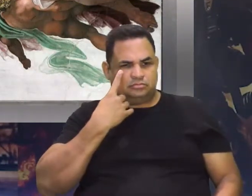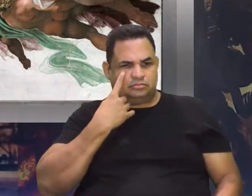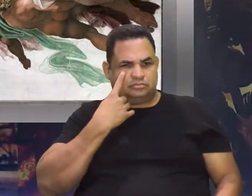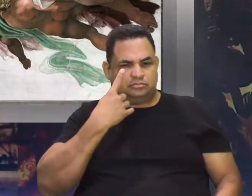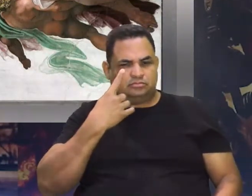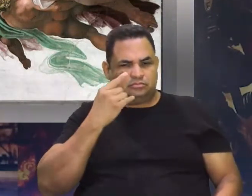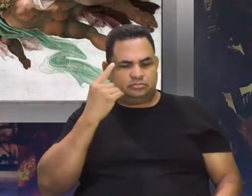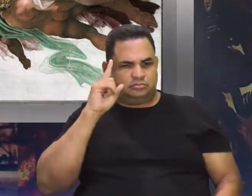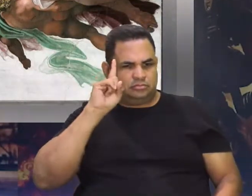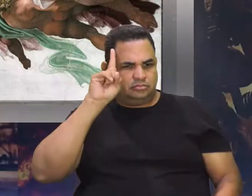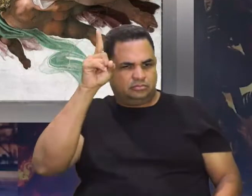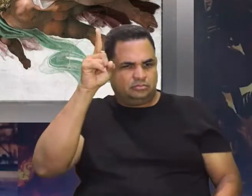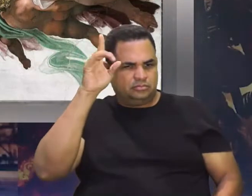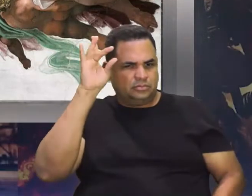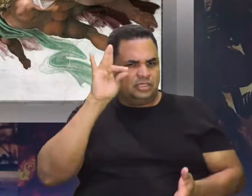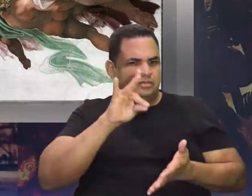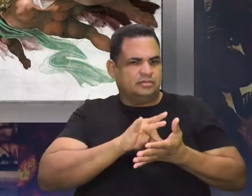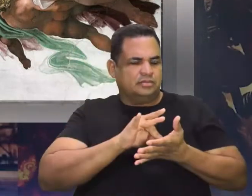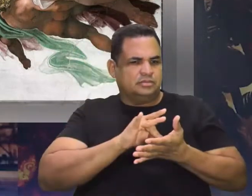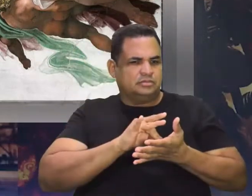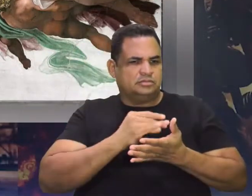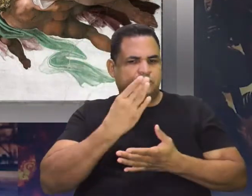do criacionismo ela é válida?